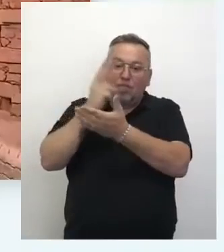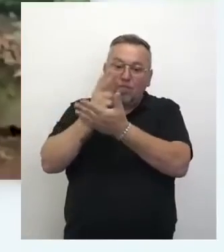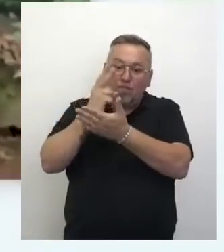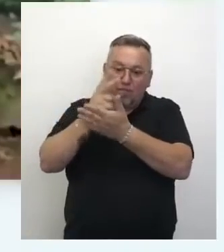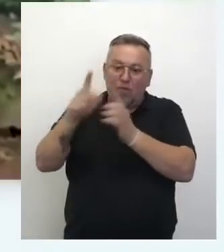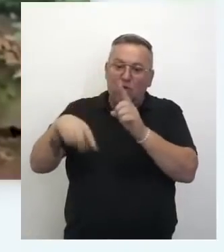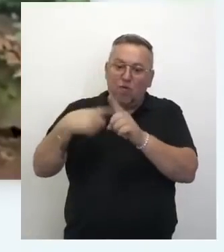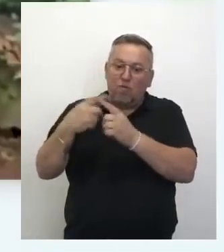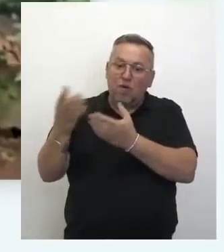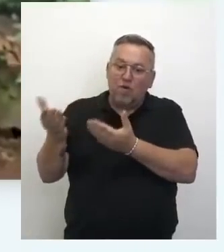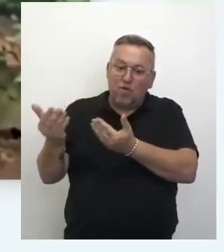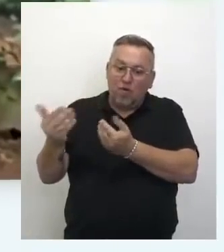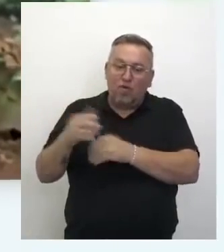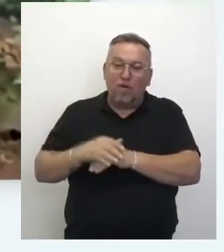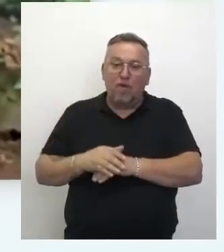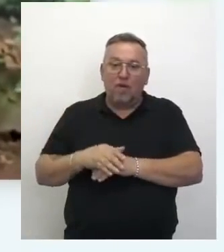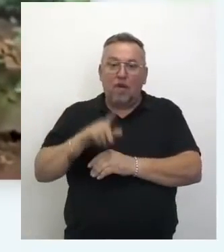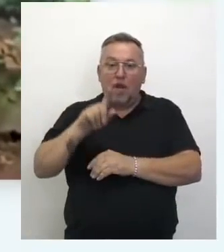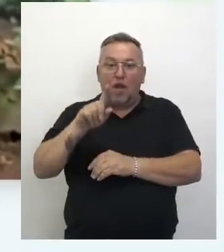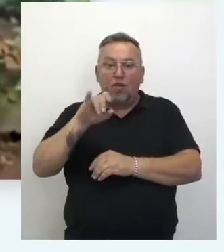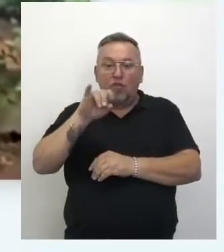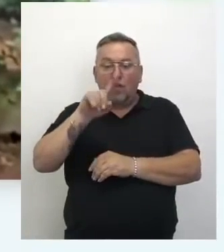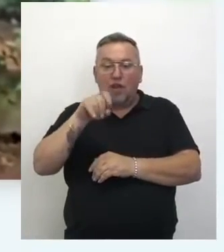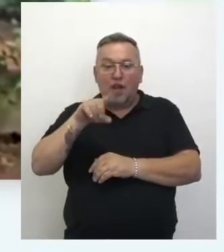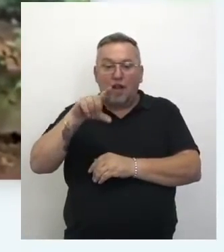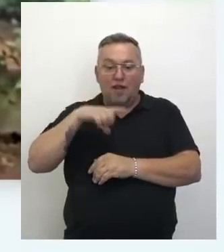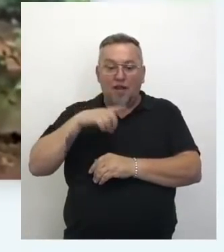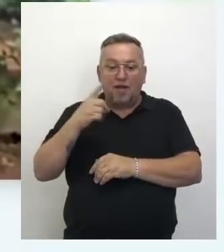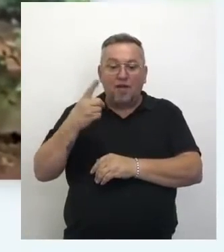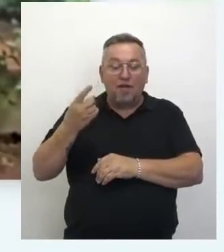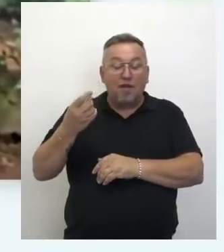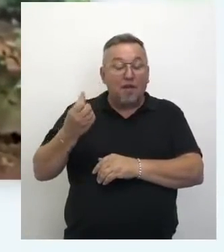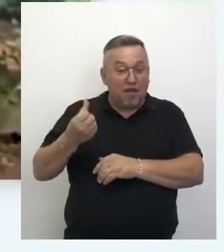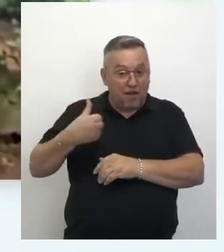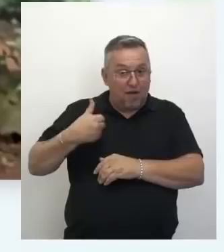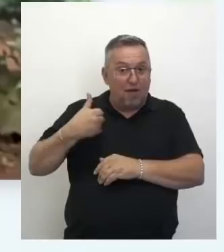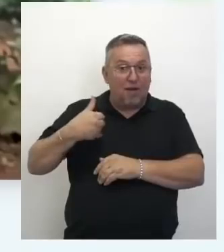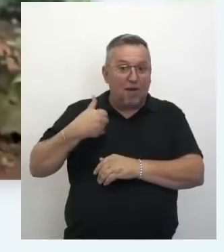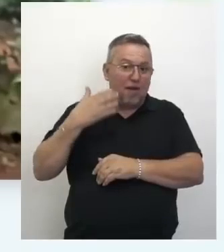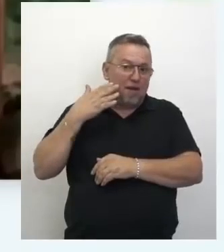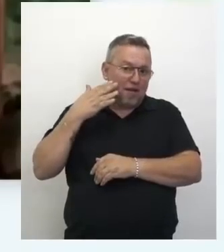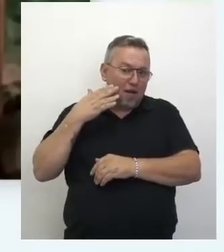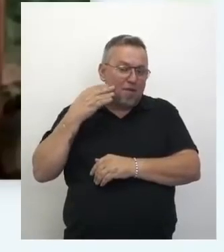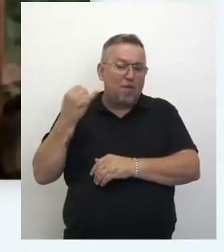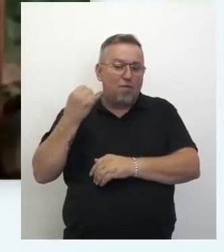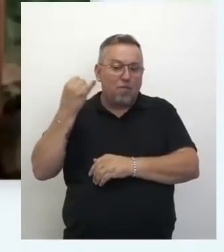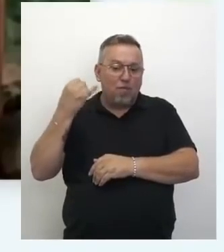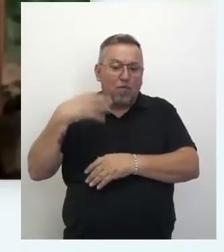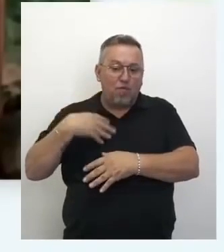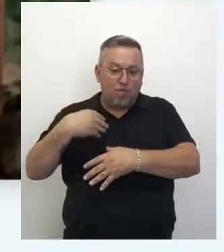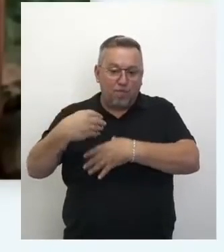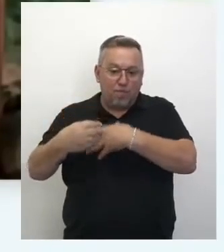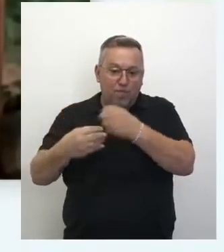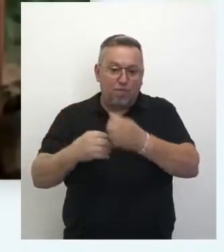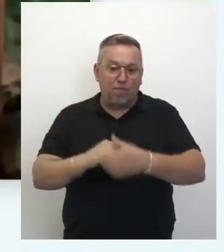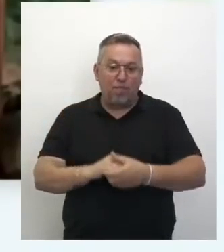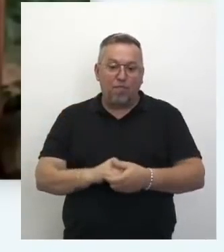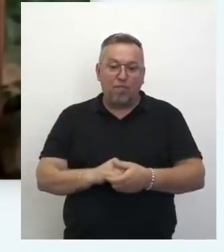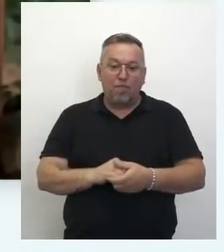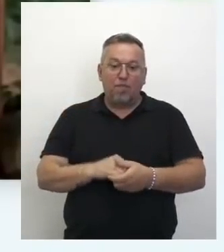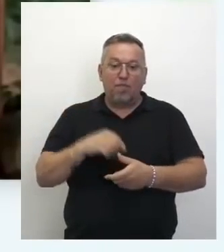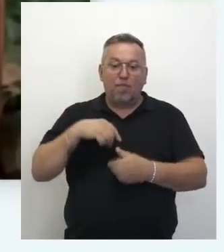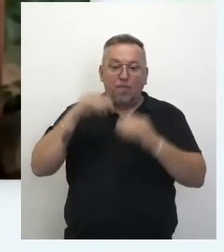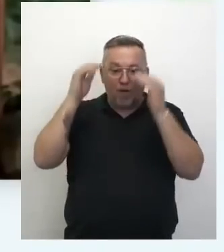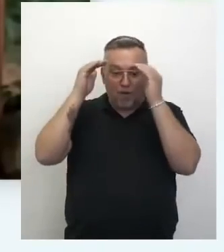mais jovens. Gisele tem 16 anos e sabe bem a importância da tradição. A gente